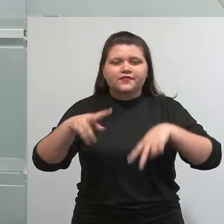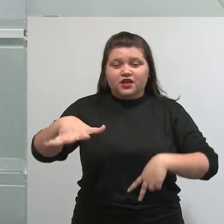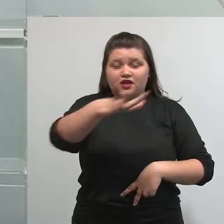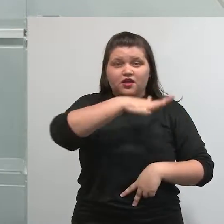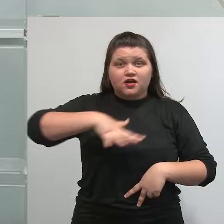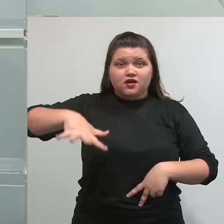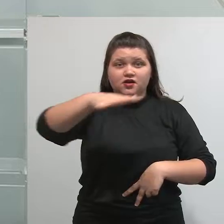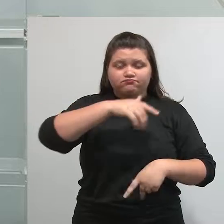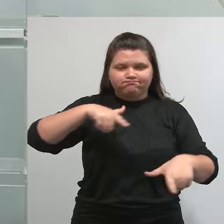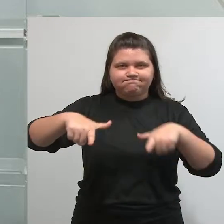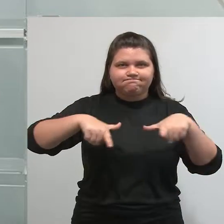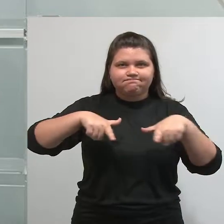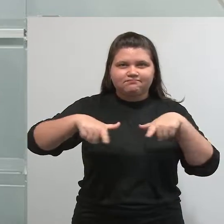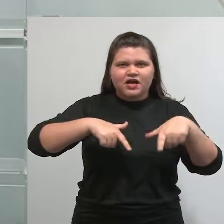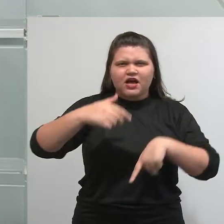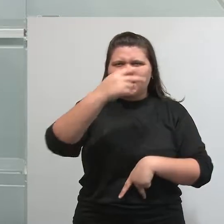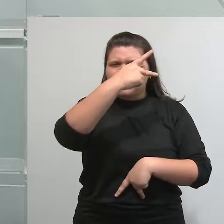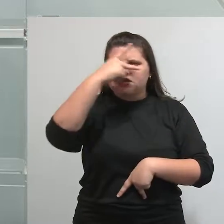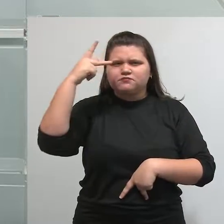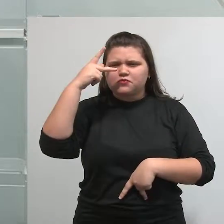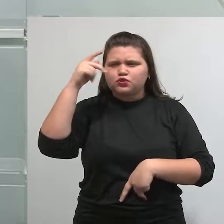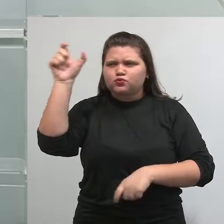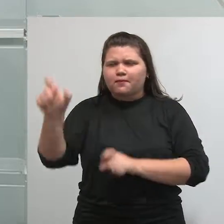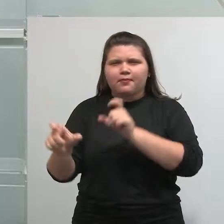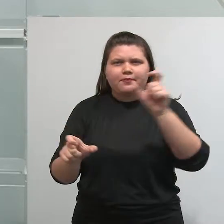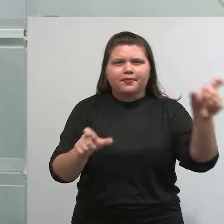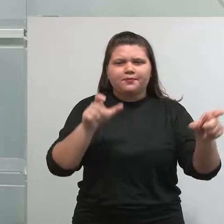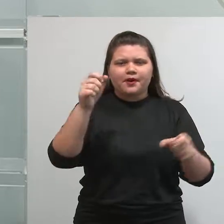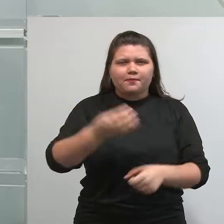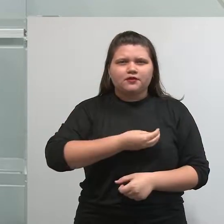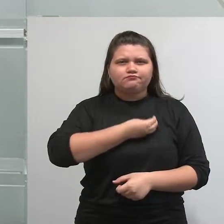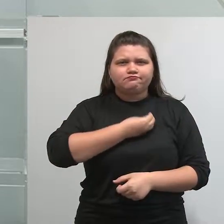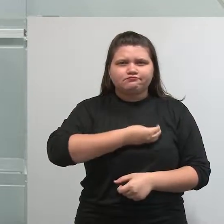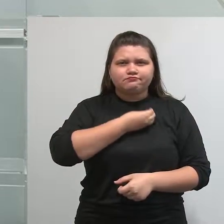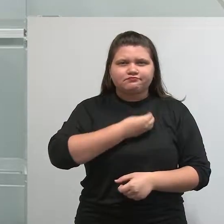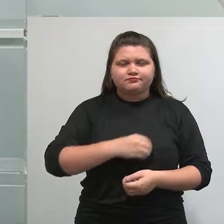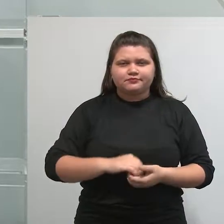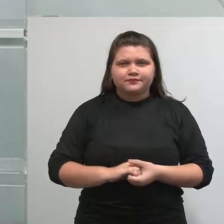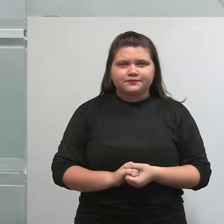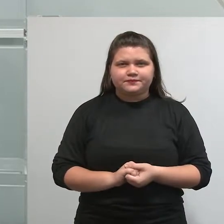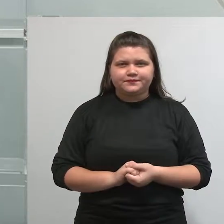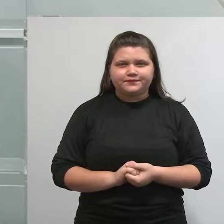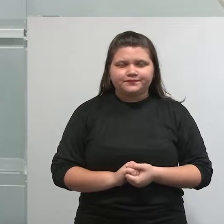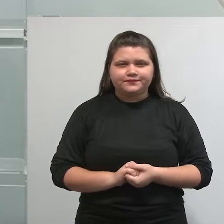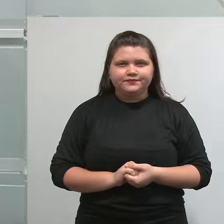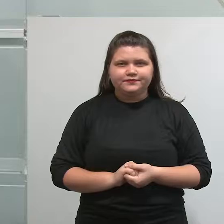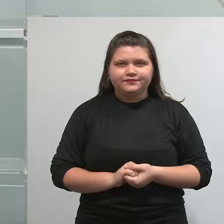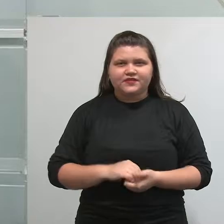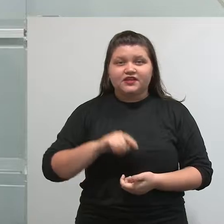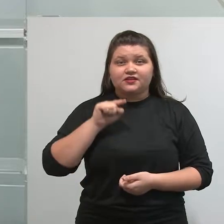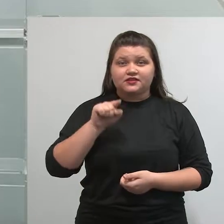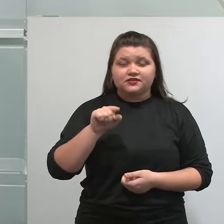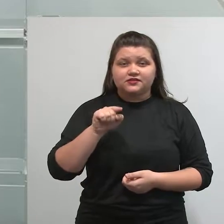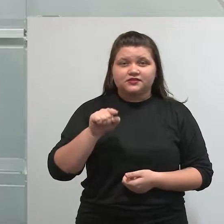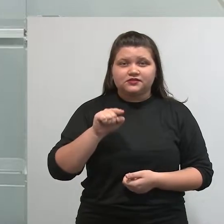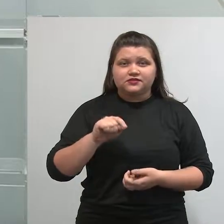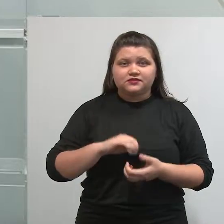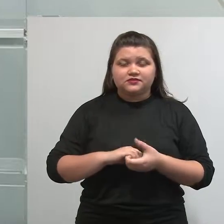de trabalho, as pessoas que estão ali presentes. E para que isso aconteça de uma forma